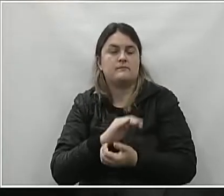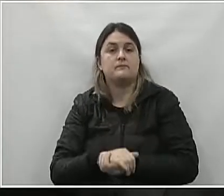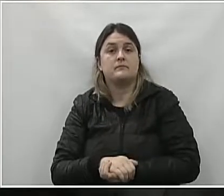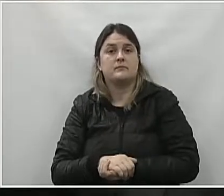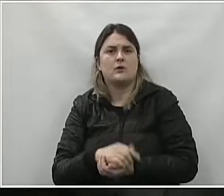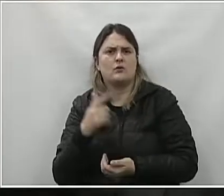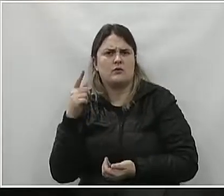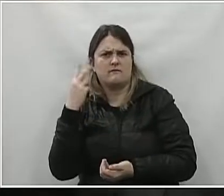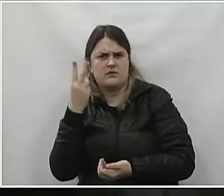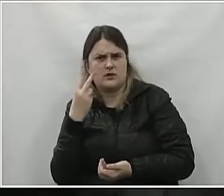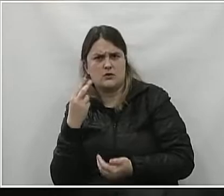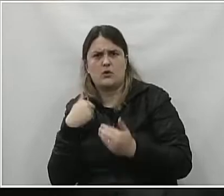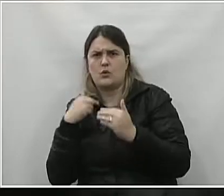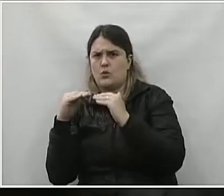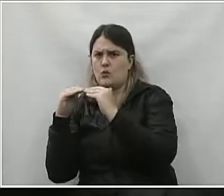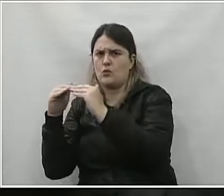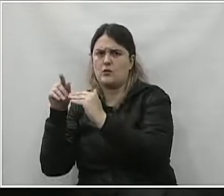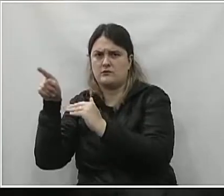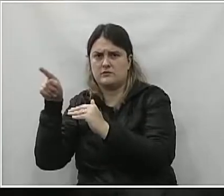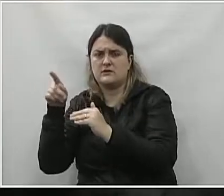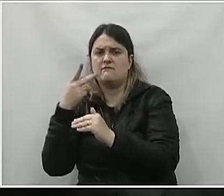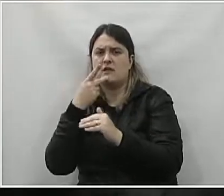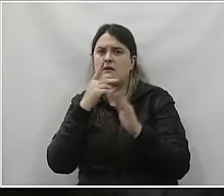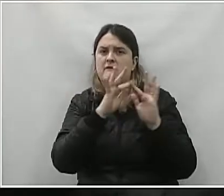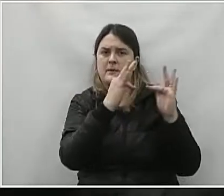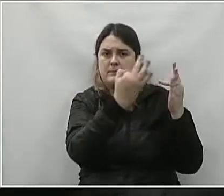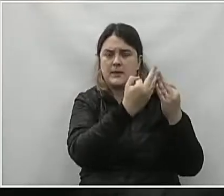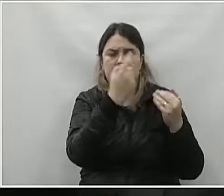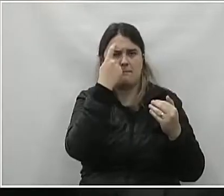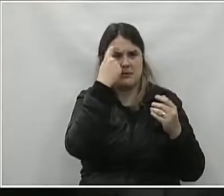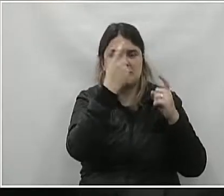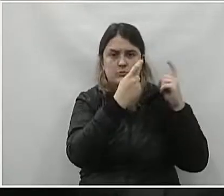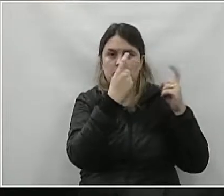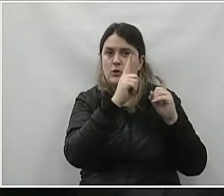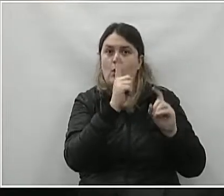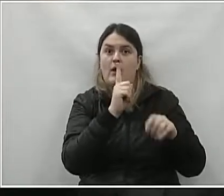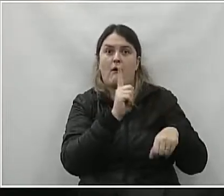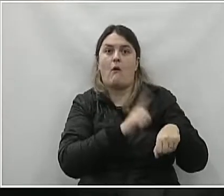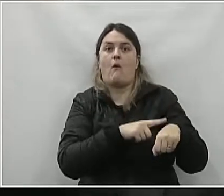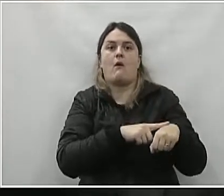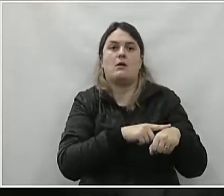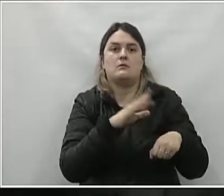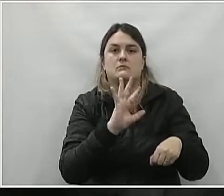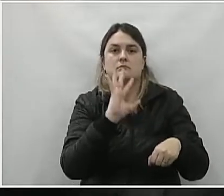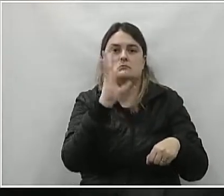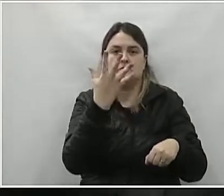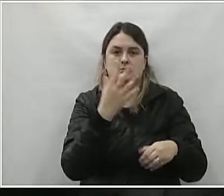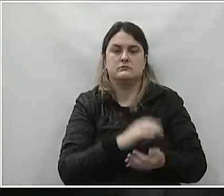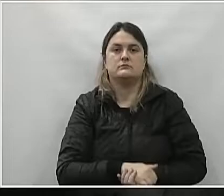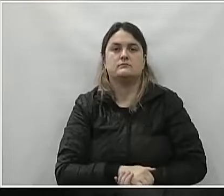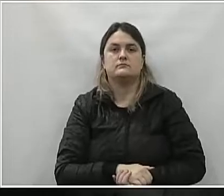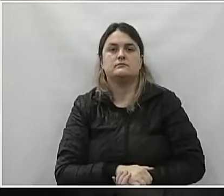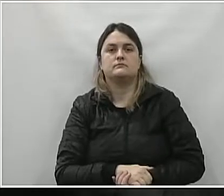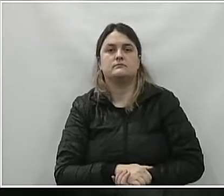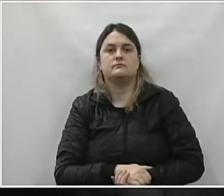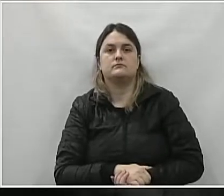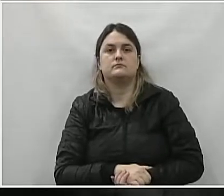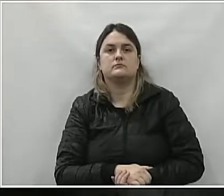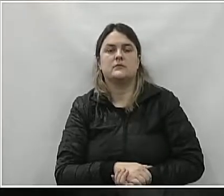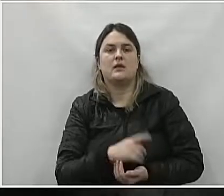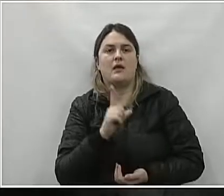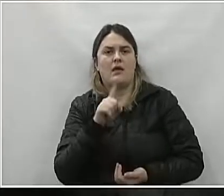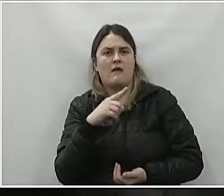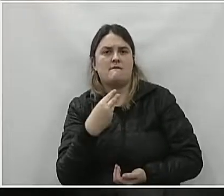vereador colocou, vereador, concordo, né, a respeito das famílias, não é bem assim de uma hora para outra, né? A gente está lidando realmente com